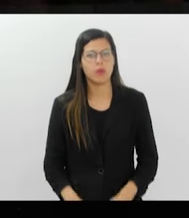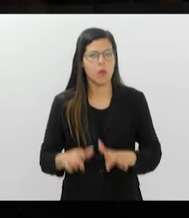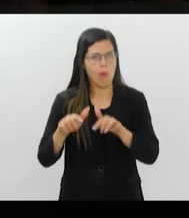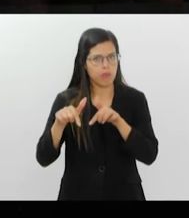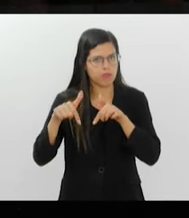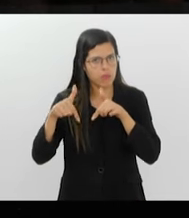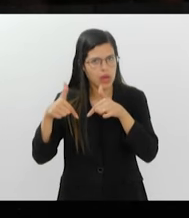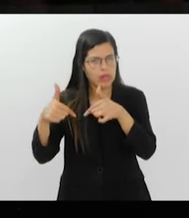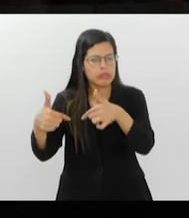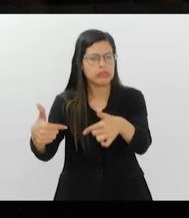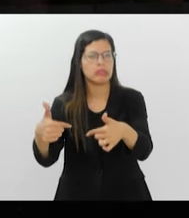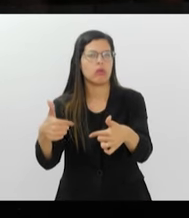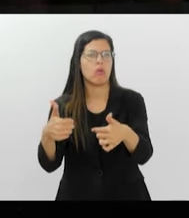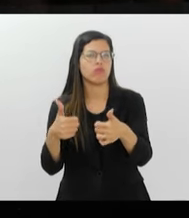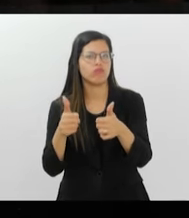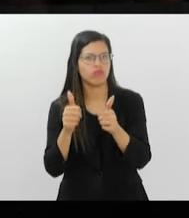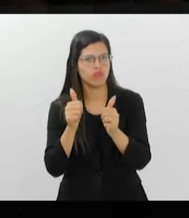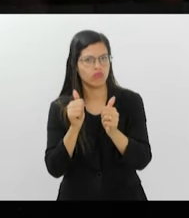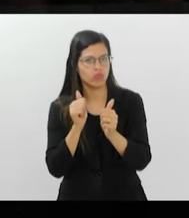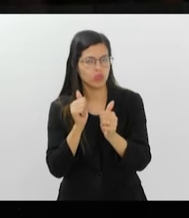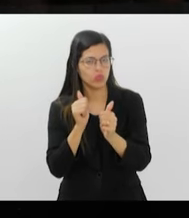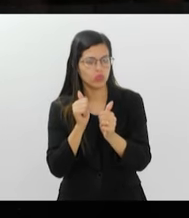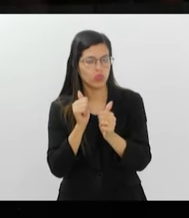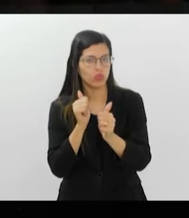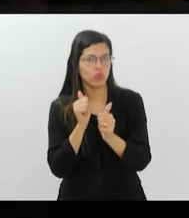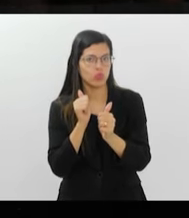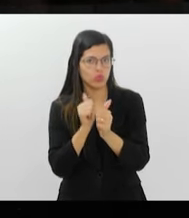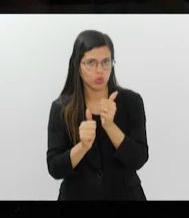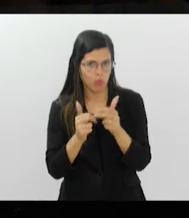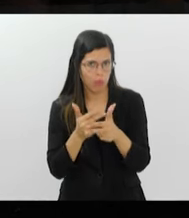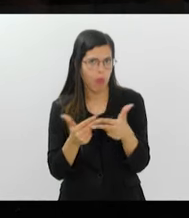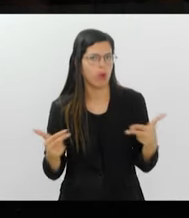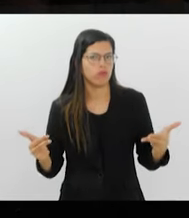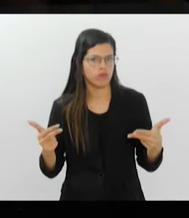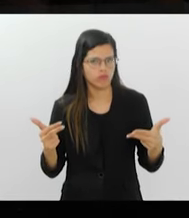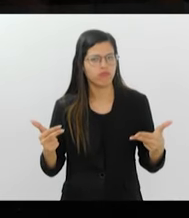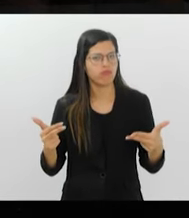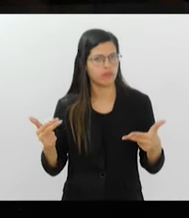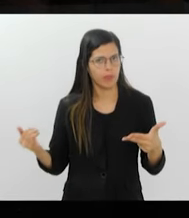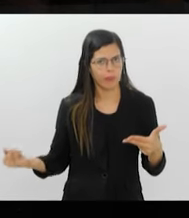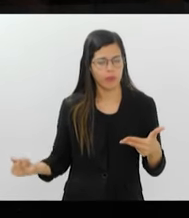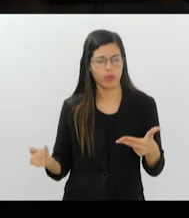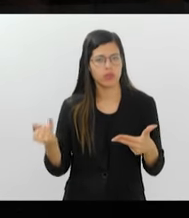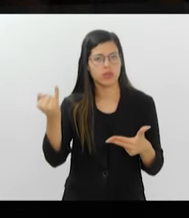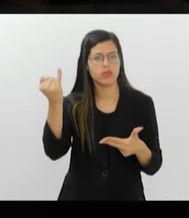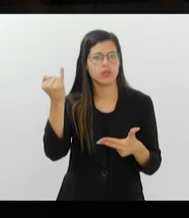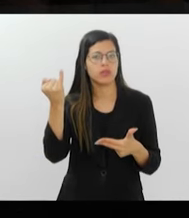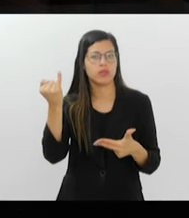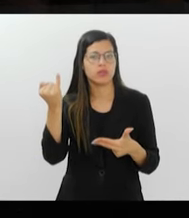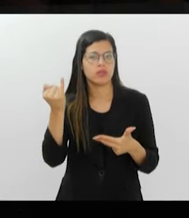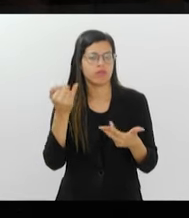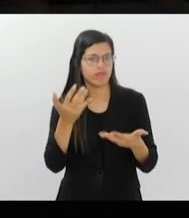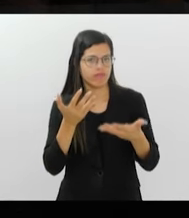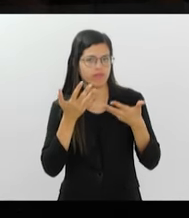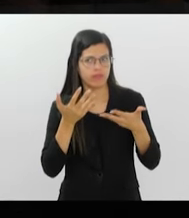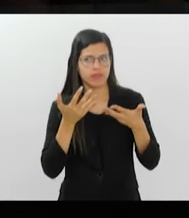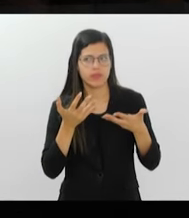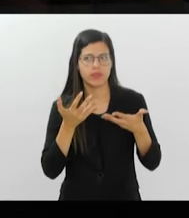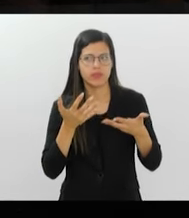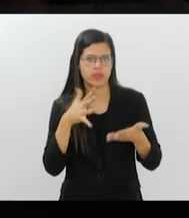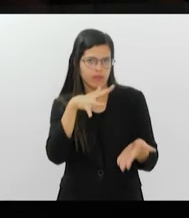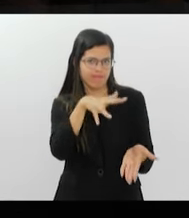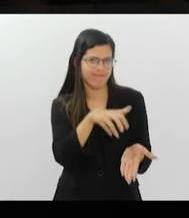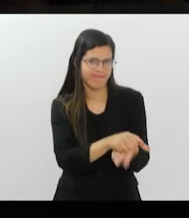esportista, um ato extremamente nobre, que a gente queria deixar